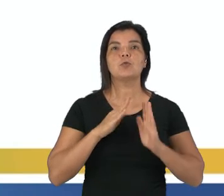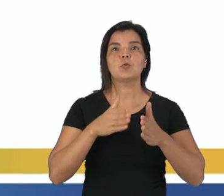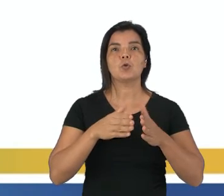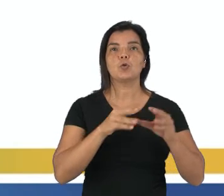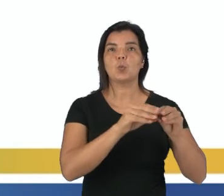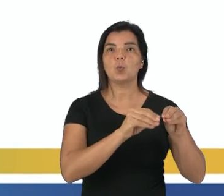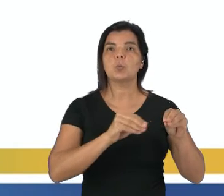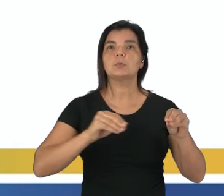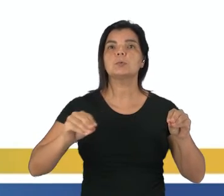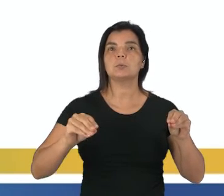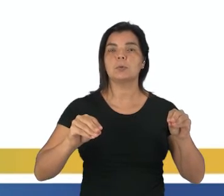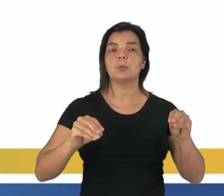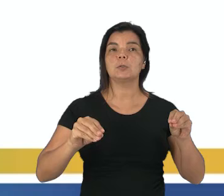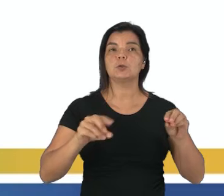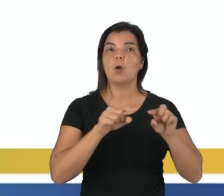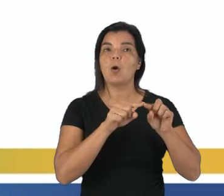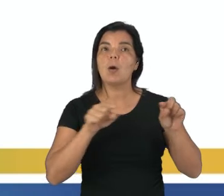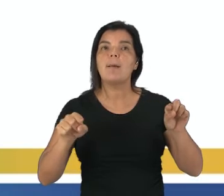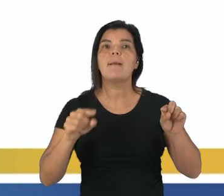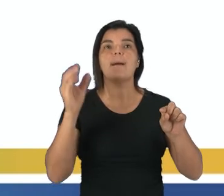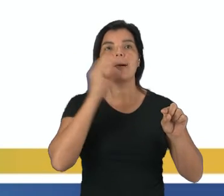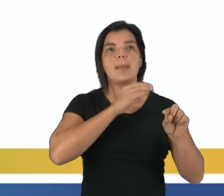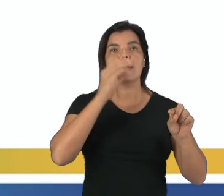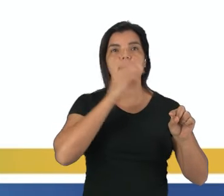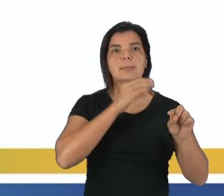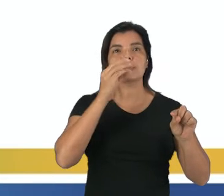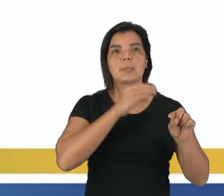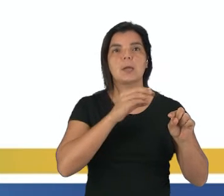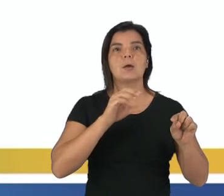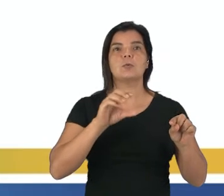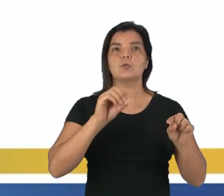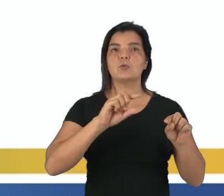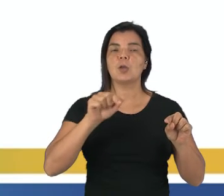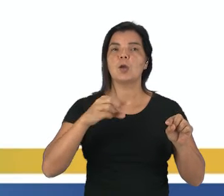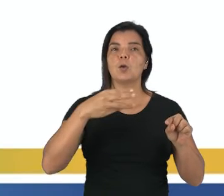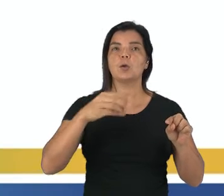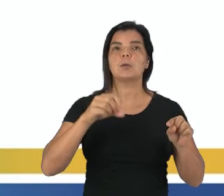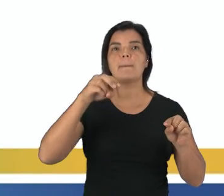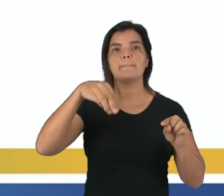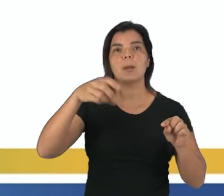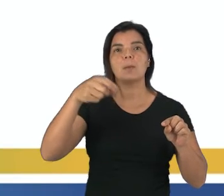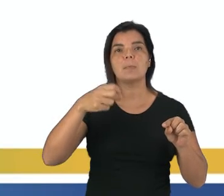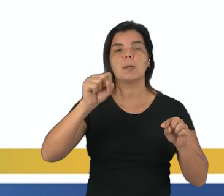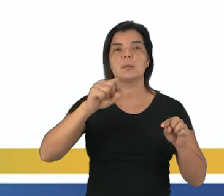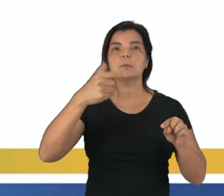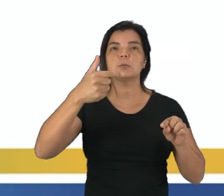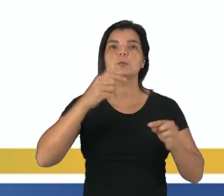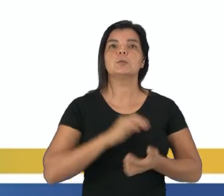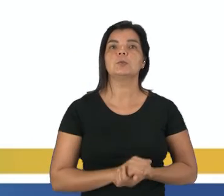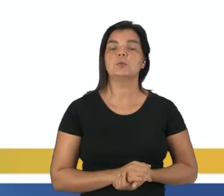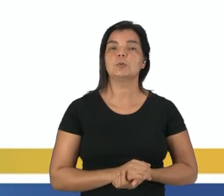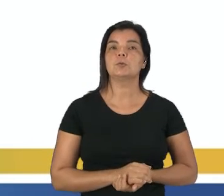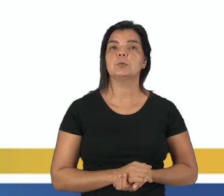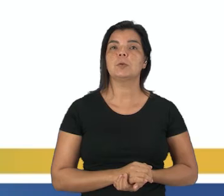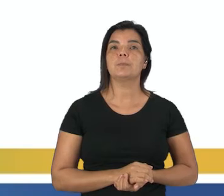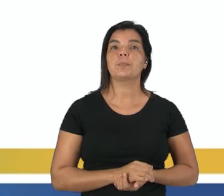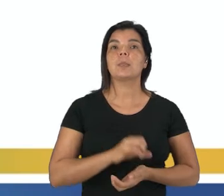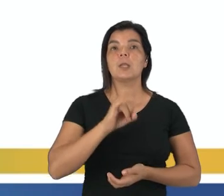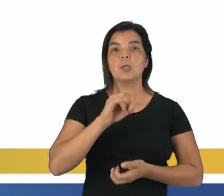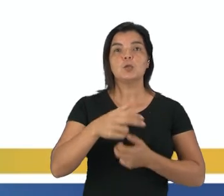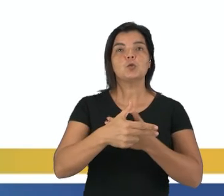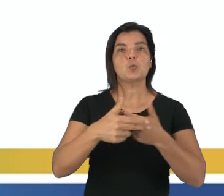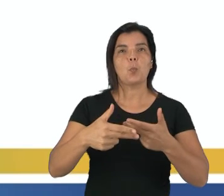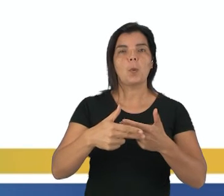se deslocando ao longo de uma trajetória retilínea com a aceleração igual a 0,30 metros por segundo ao